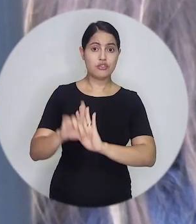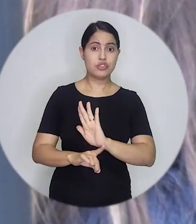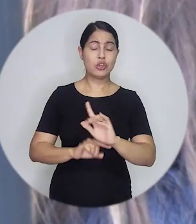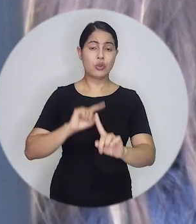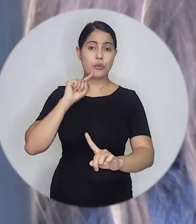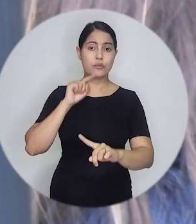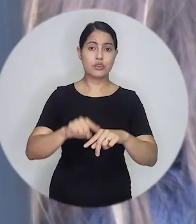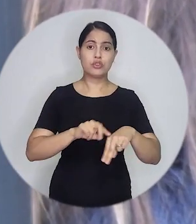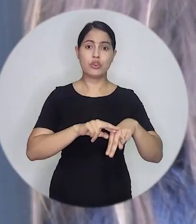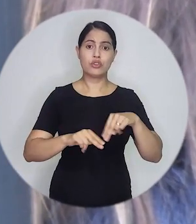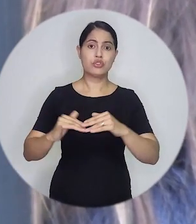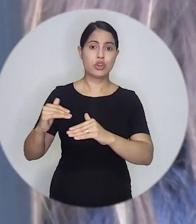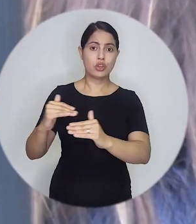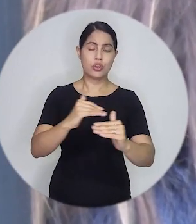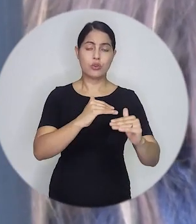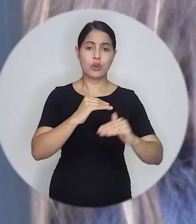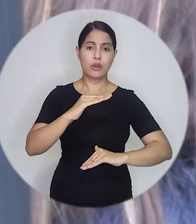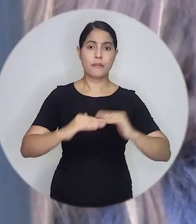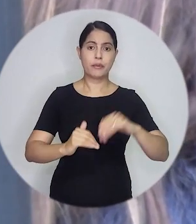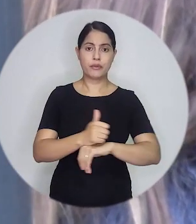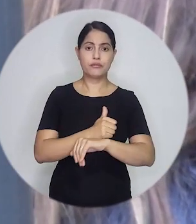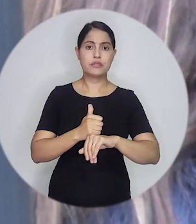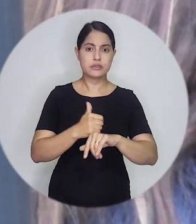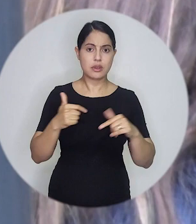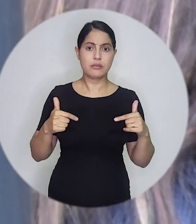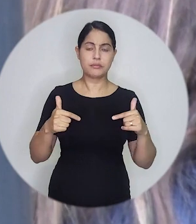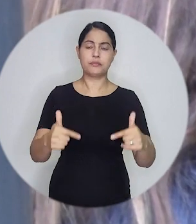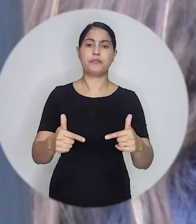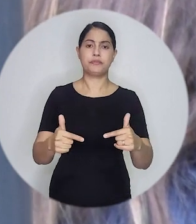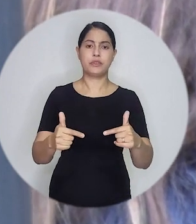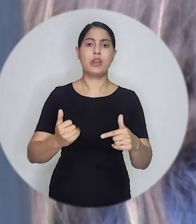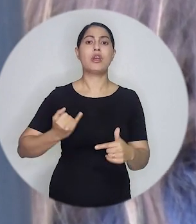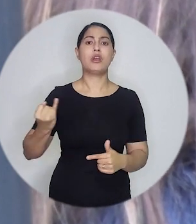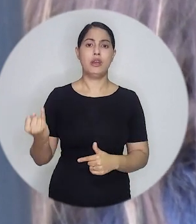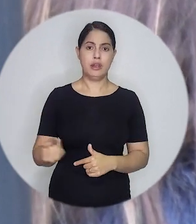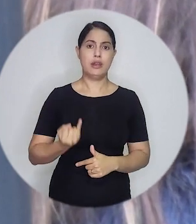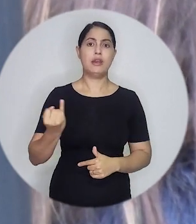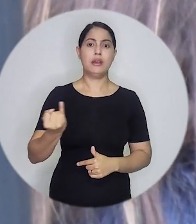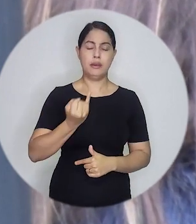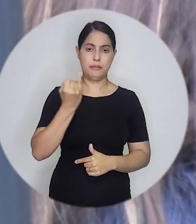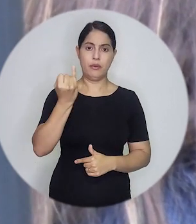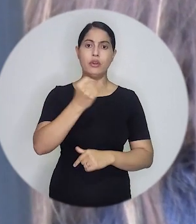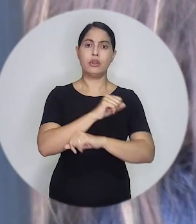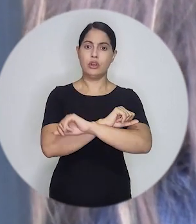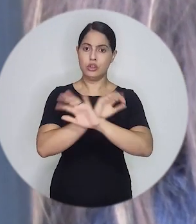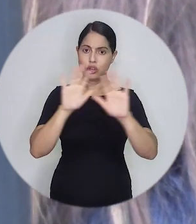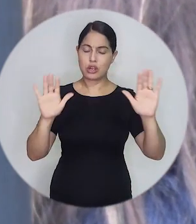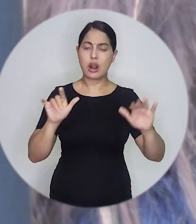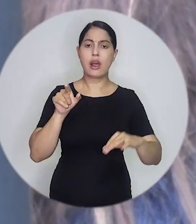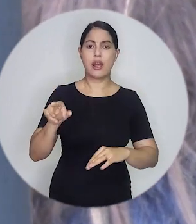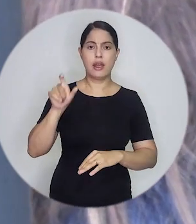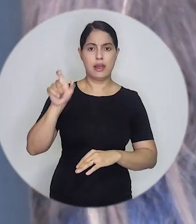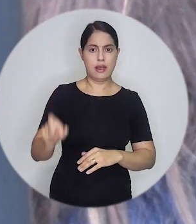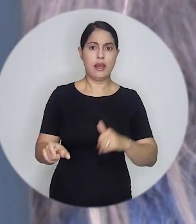gestante preserva simultaneamente a igualdade de gênero e o exercício da profissão, destacando a